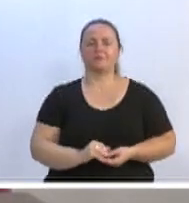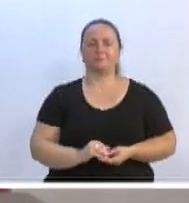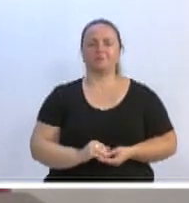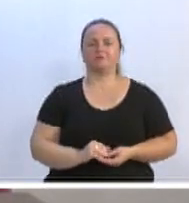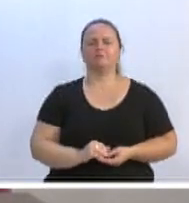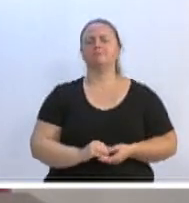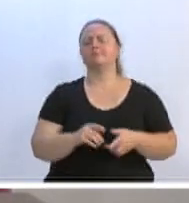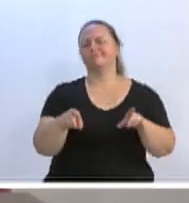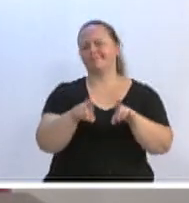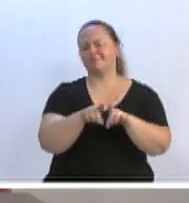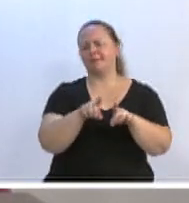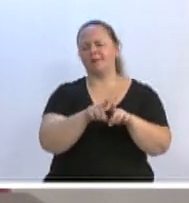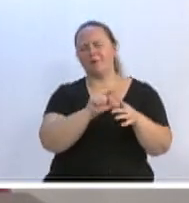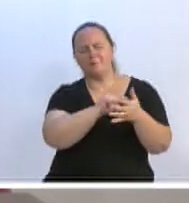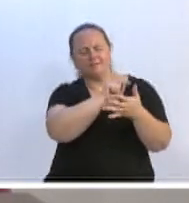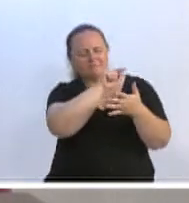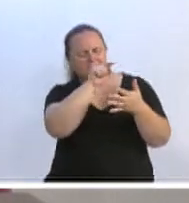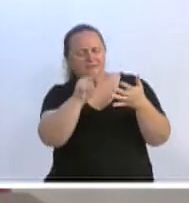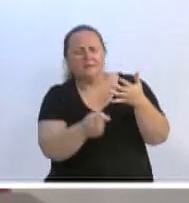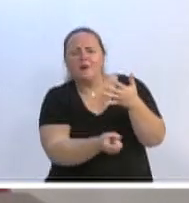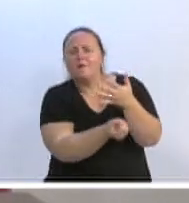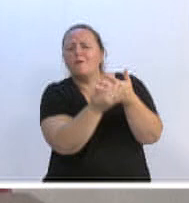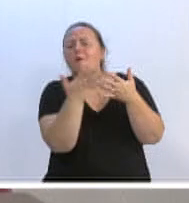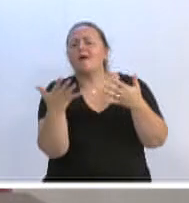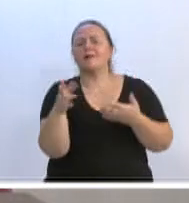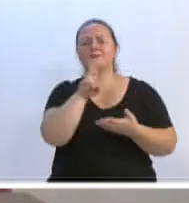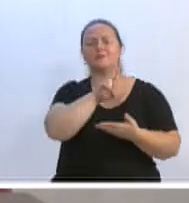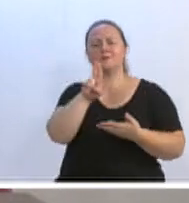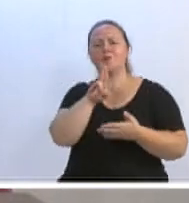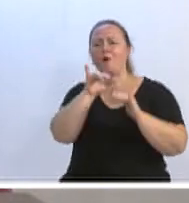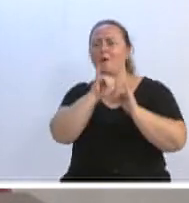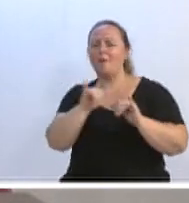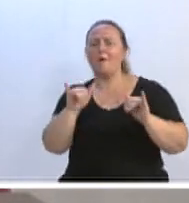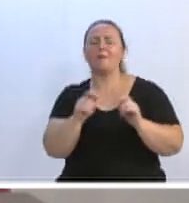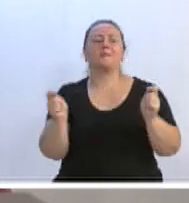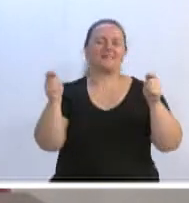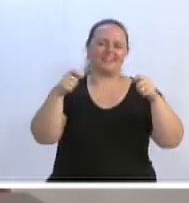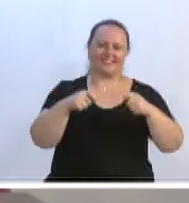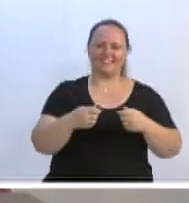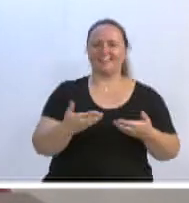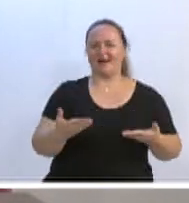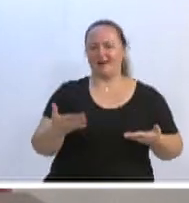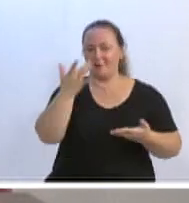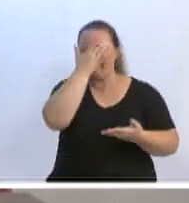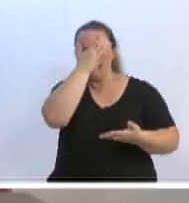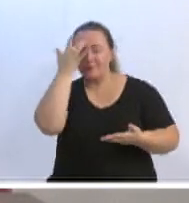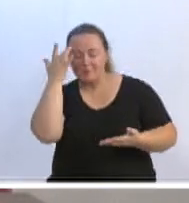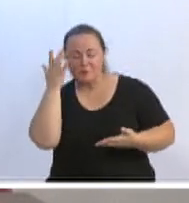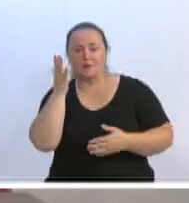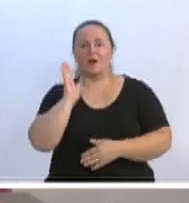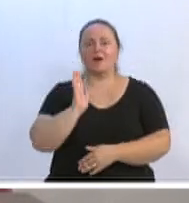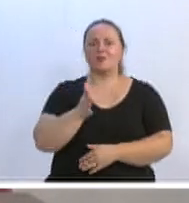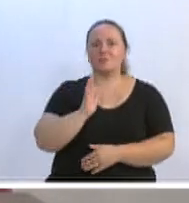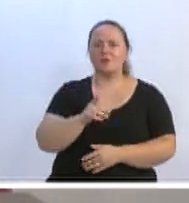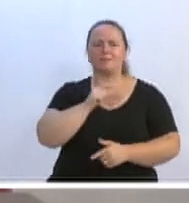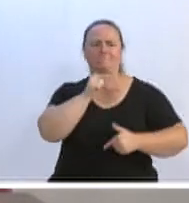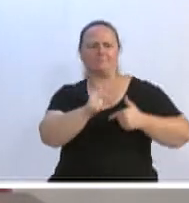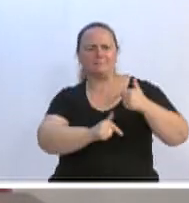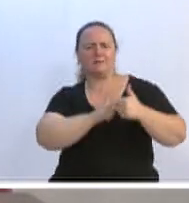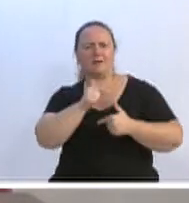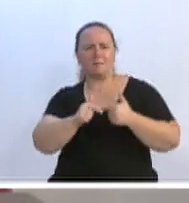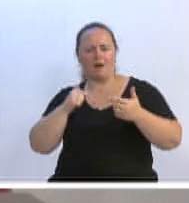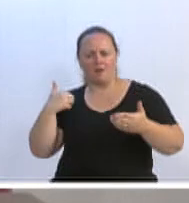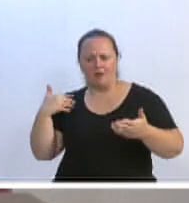citar ainda inúmeros outros tantos nomes de pessoas que fizeram e